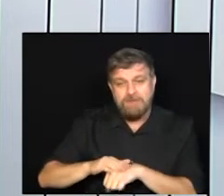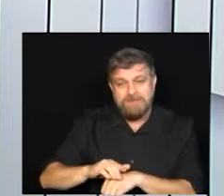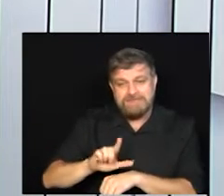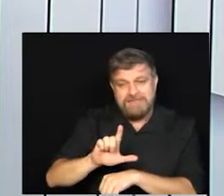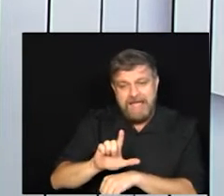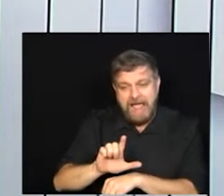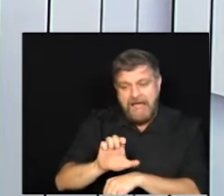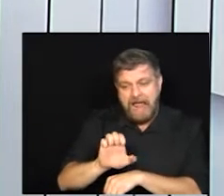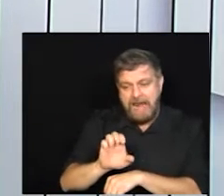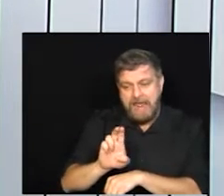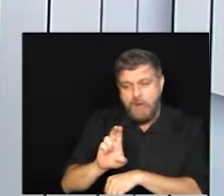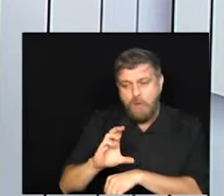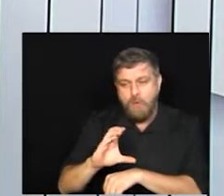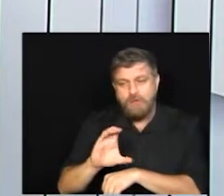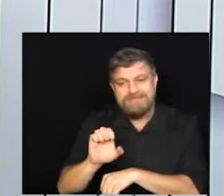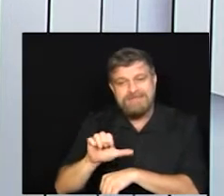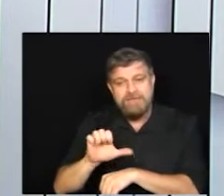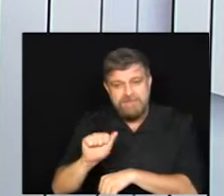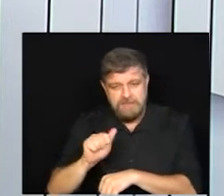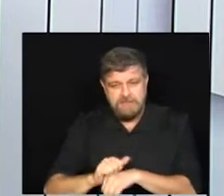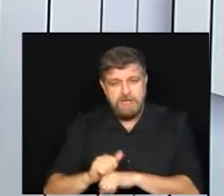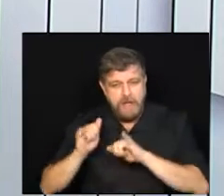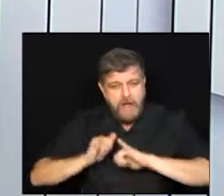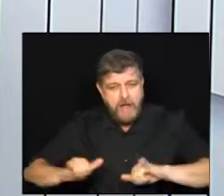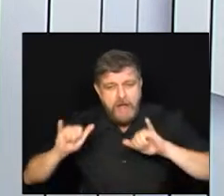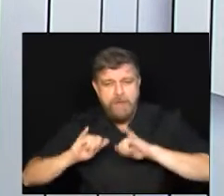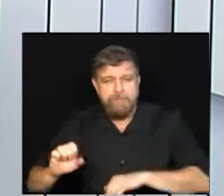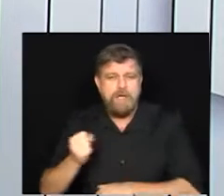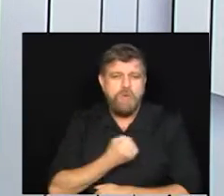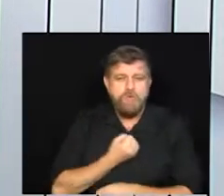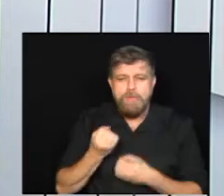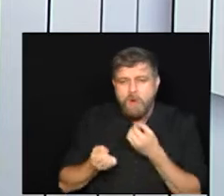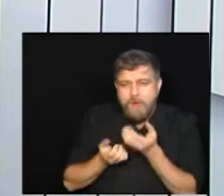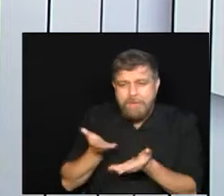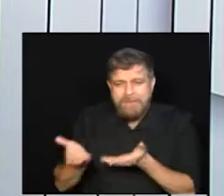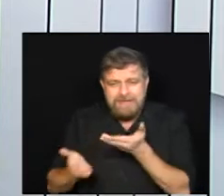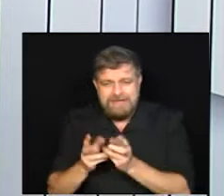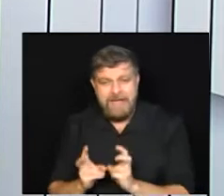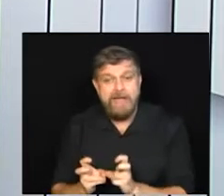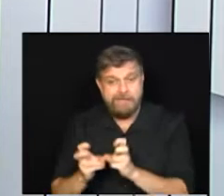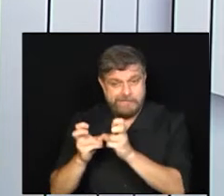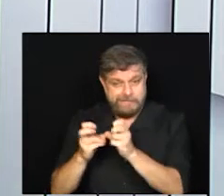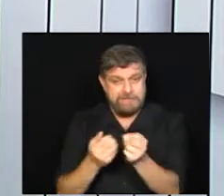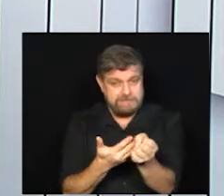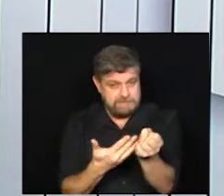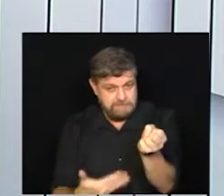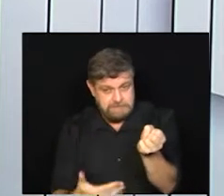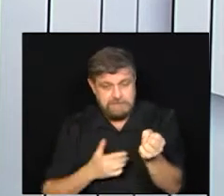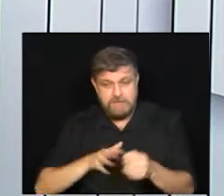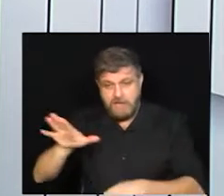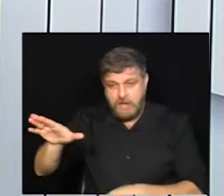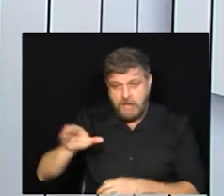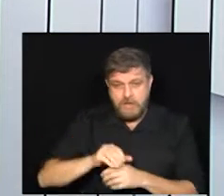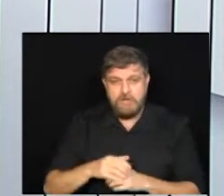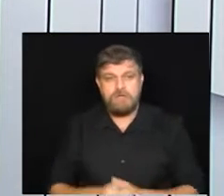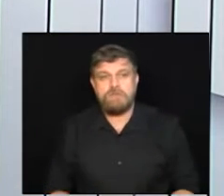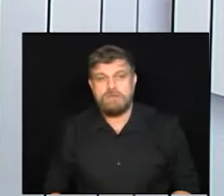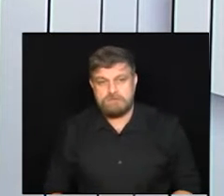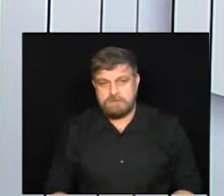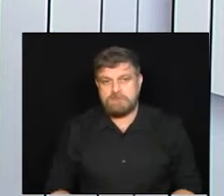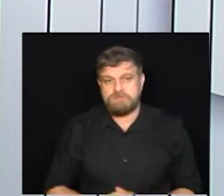Então, para falar sobre esta campanha, sobre números, tratamento, aciona o nosso repórter Rubens Morelli, que tem